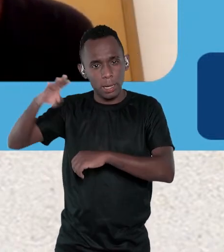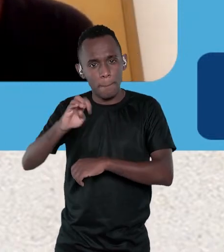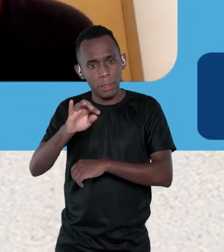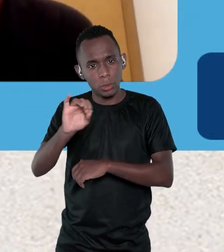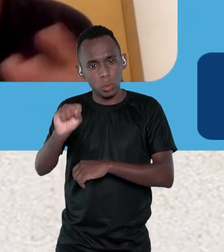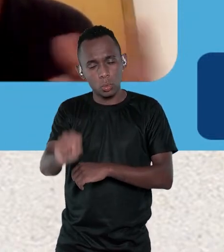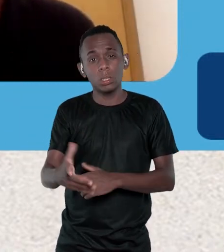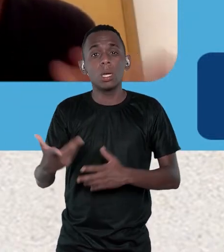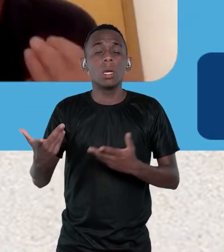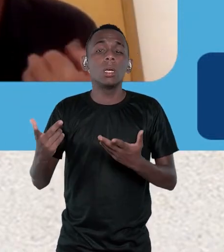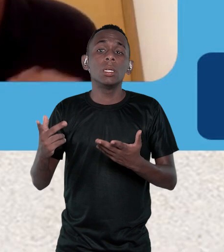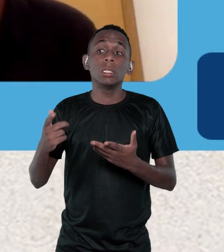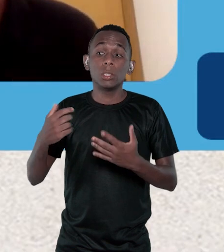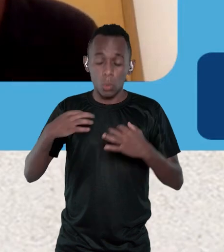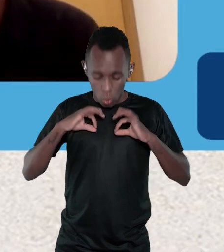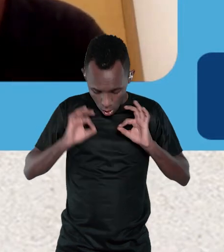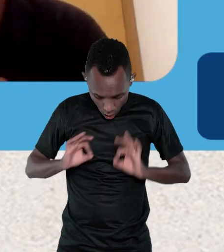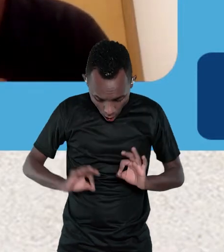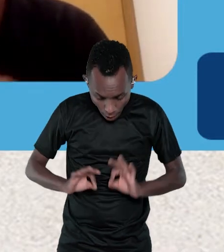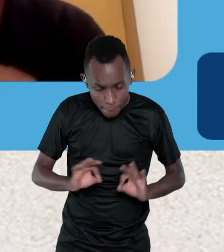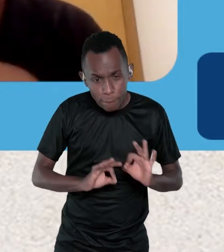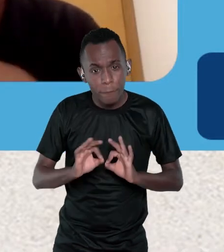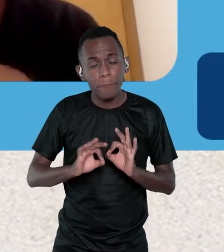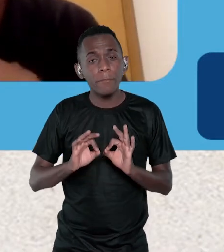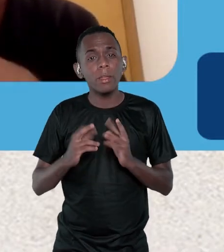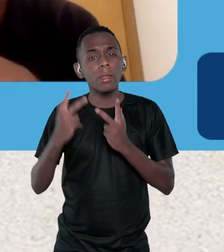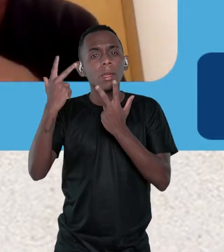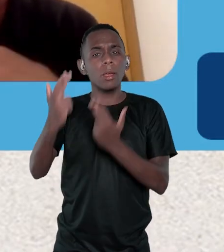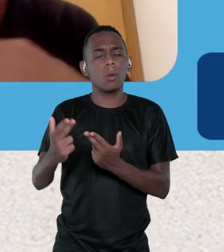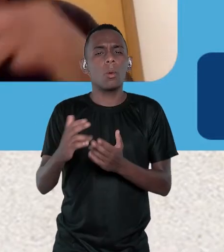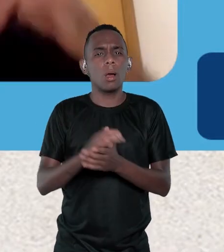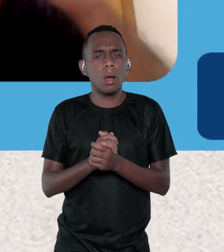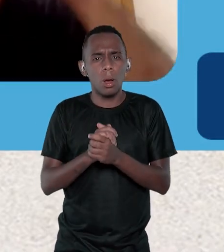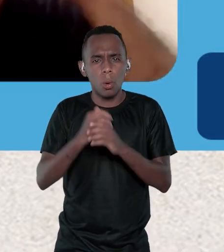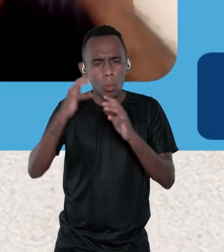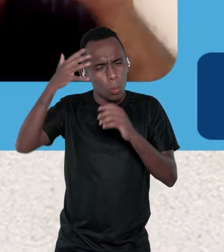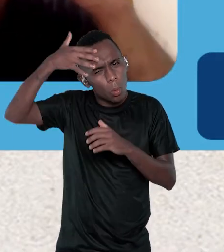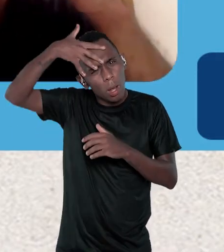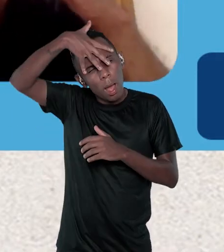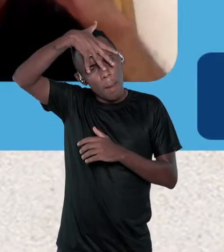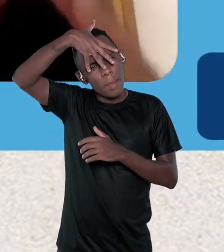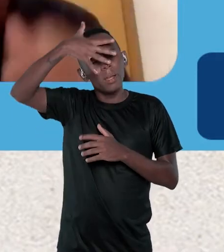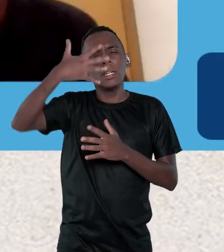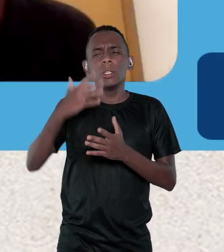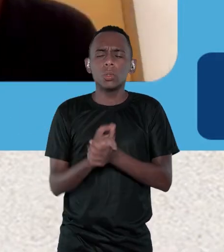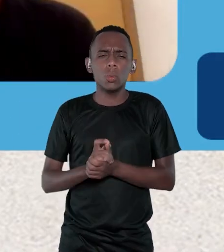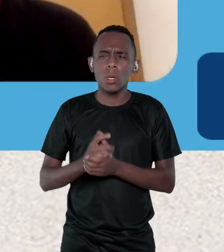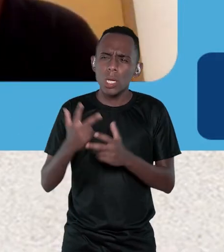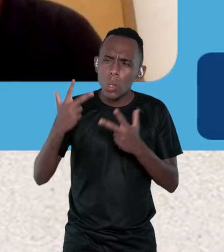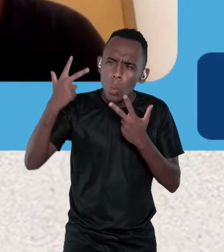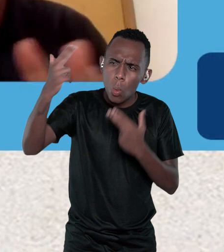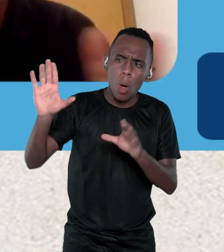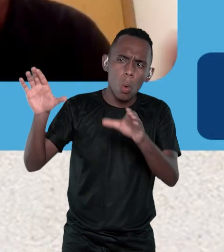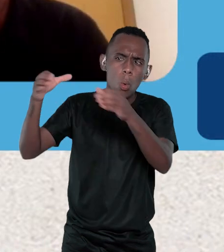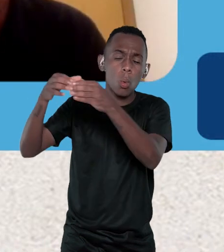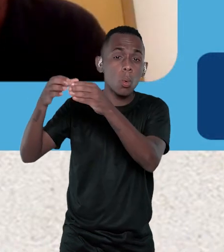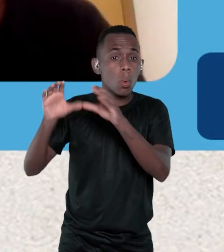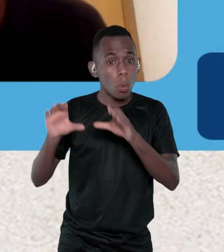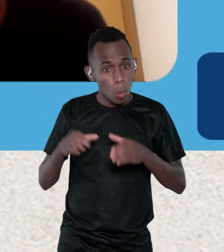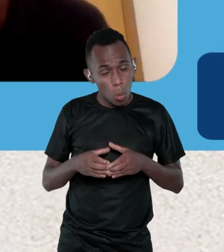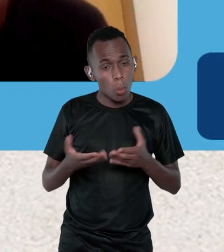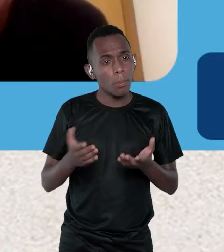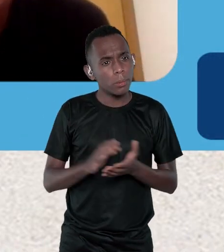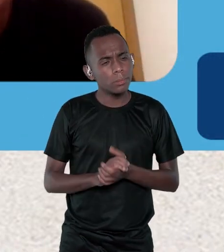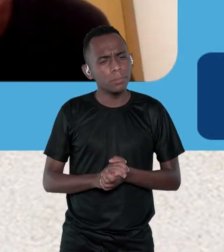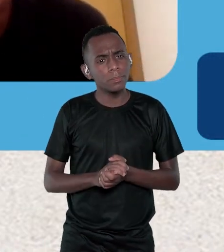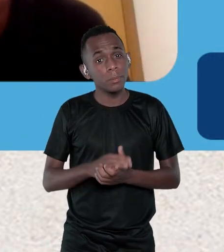um grupo e vestiam igualzinho, aqueles terninhos apertados, cabelo de franja, e tocavam